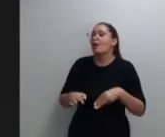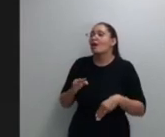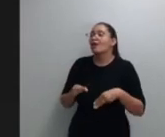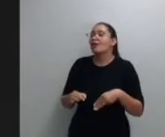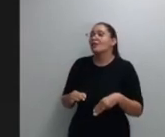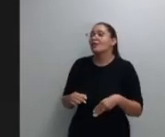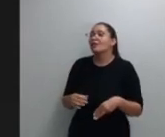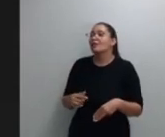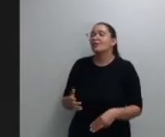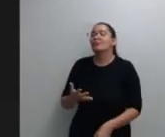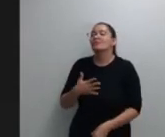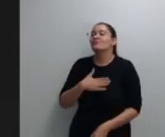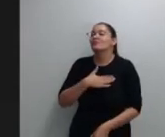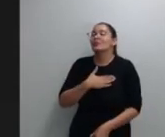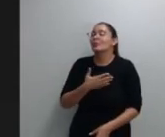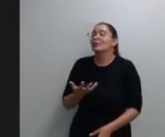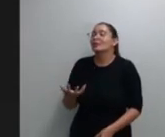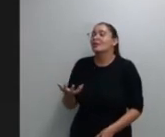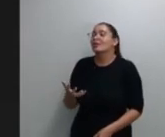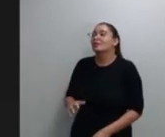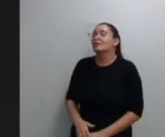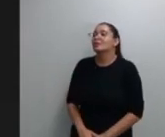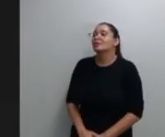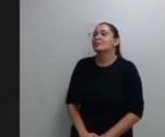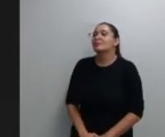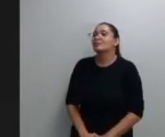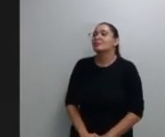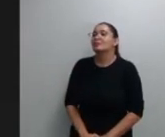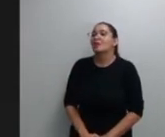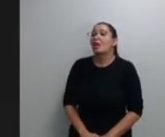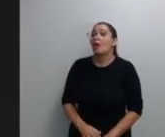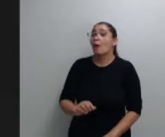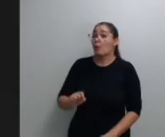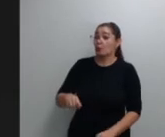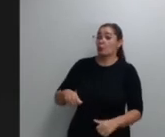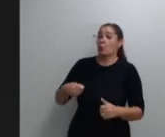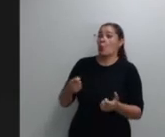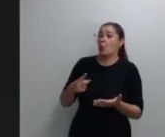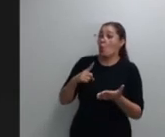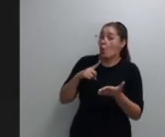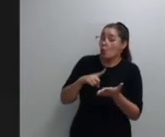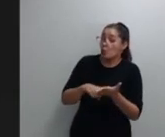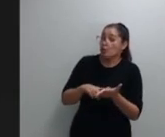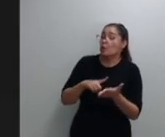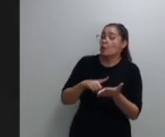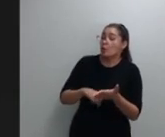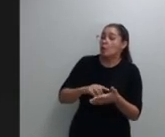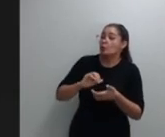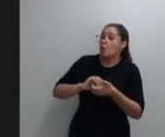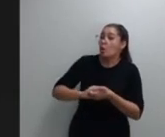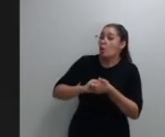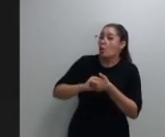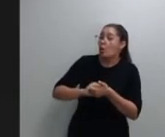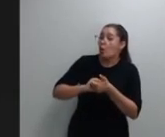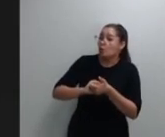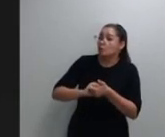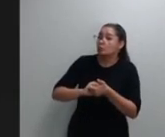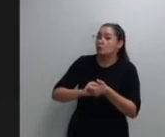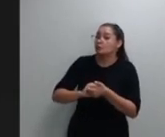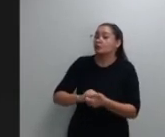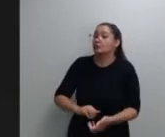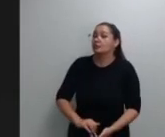eu gostaria de ter visto nesses autos e me comprometo olha bem como se fosse a cláusula desse edital